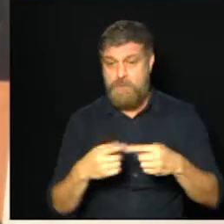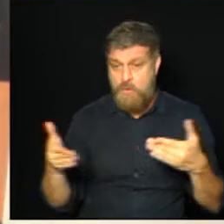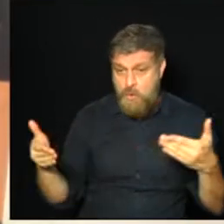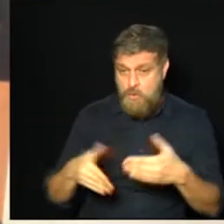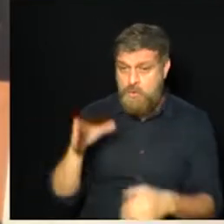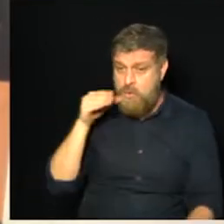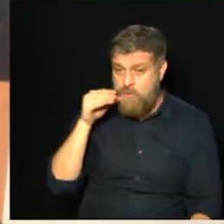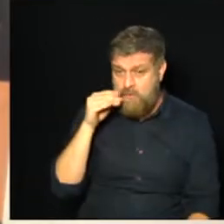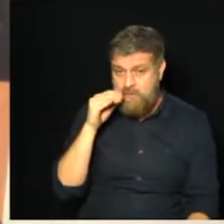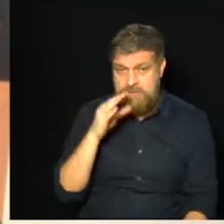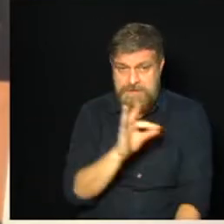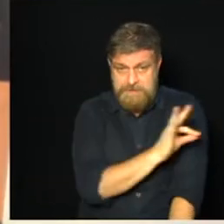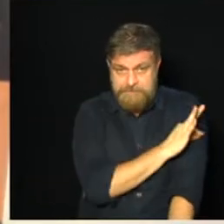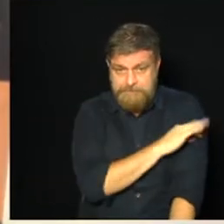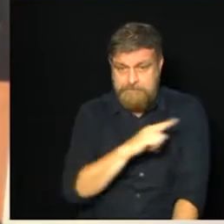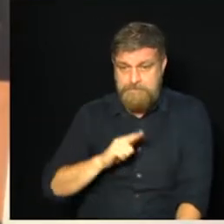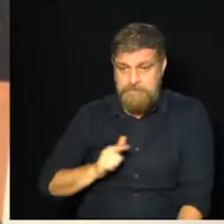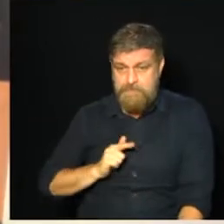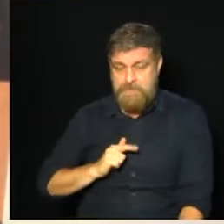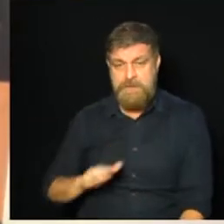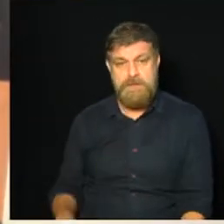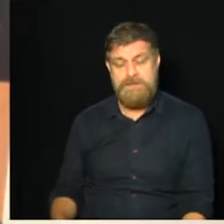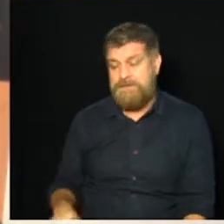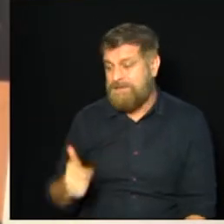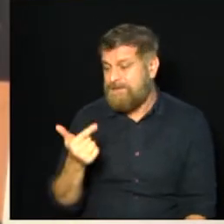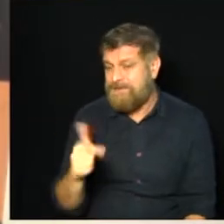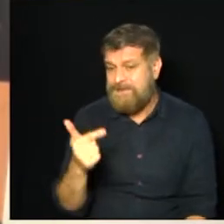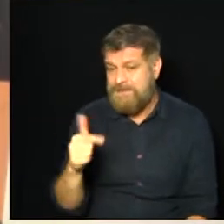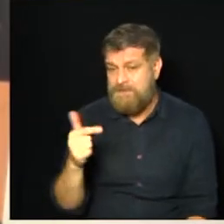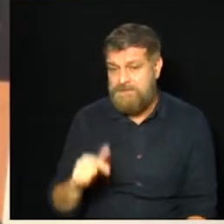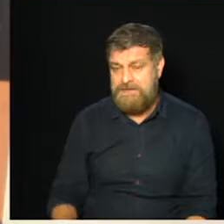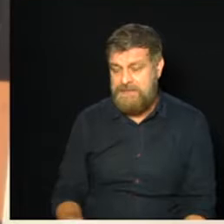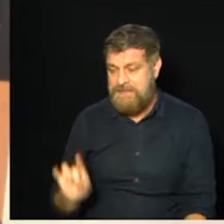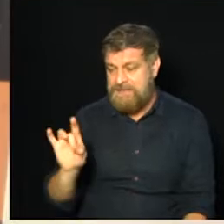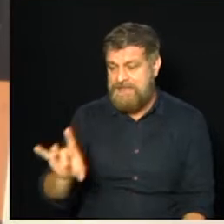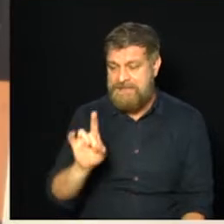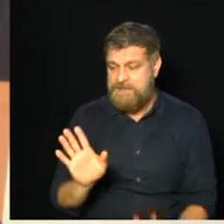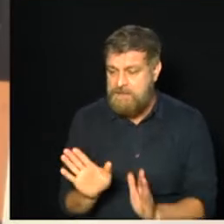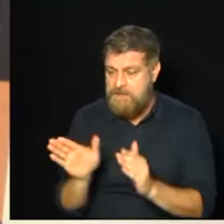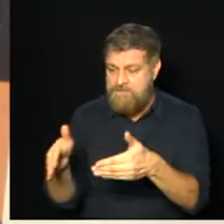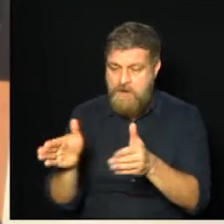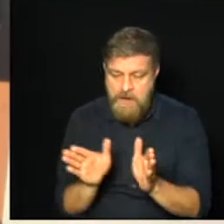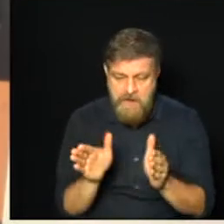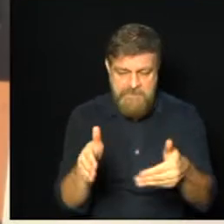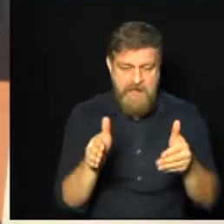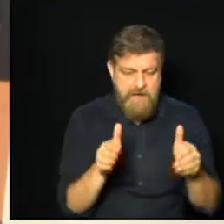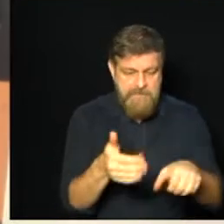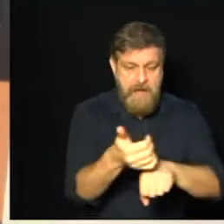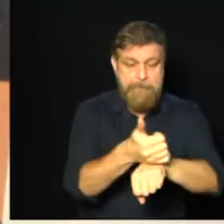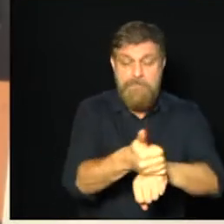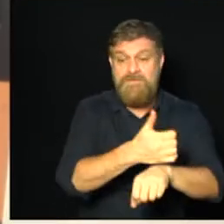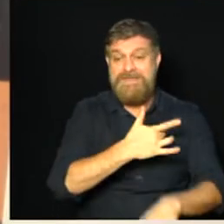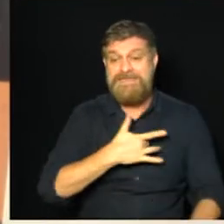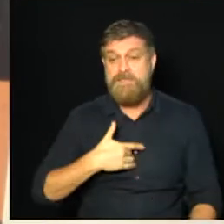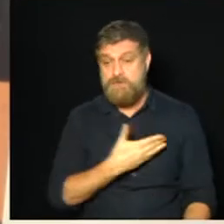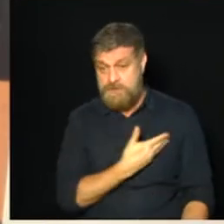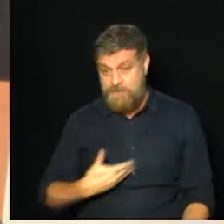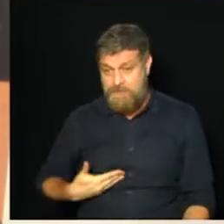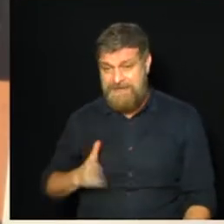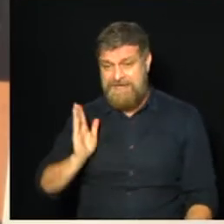carreira coletiva geral que não olha as especificidades de quem está na saúde. Quem trabalha na saúde pública há tanto